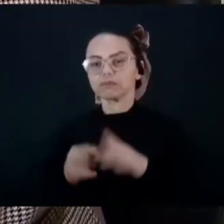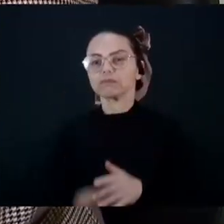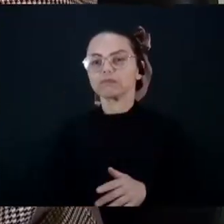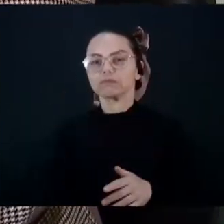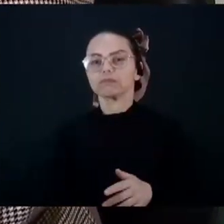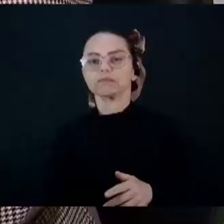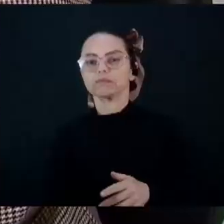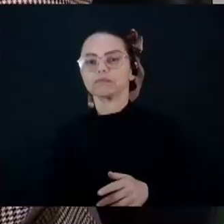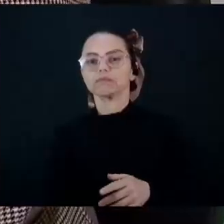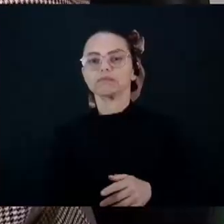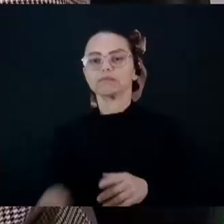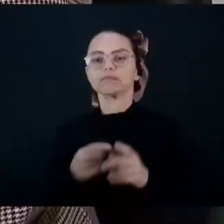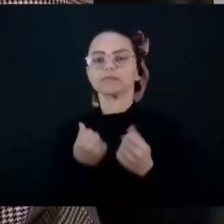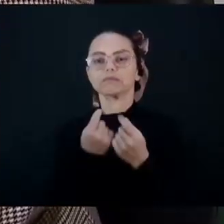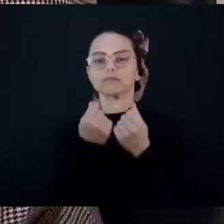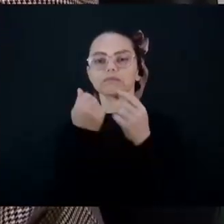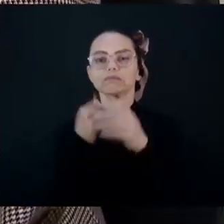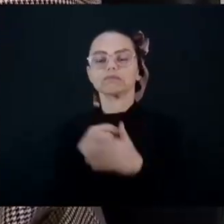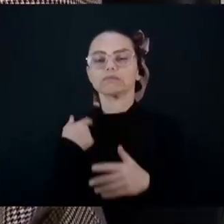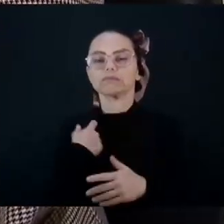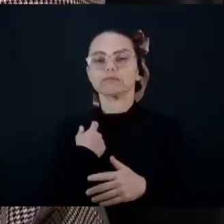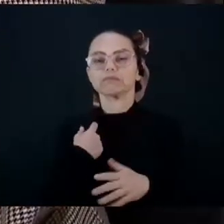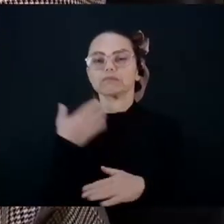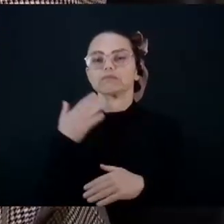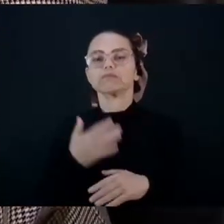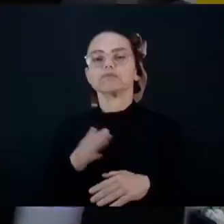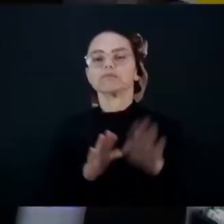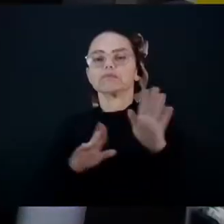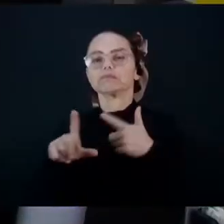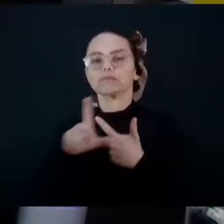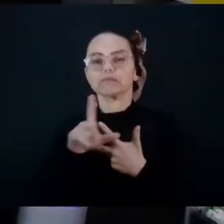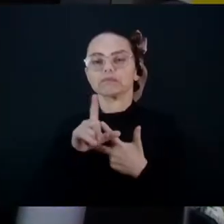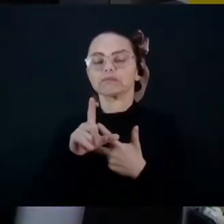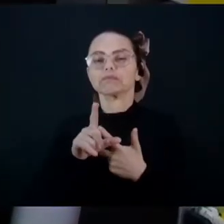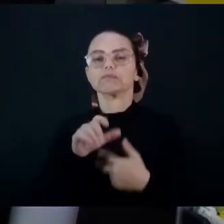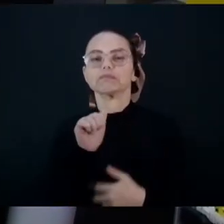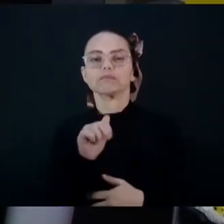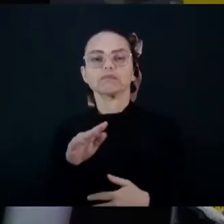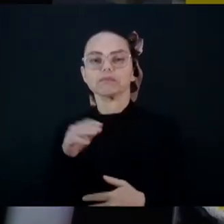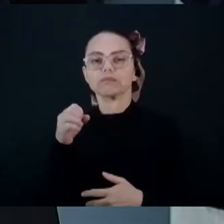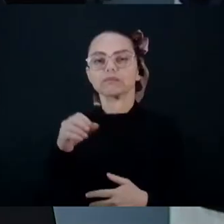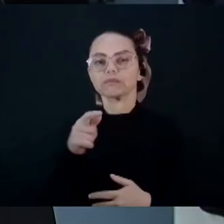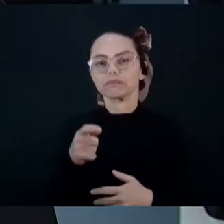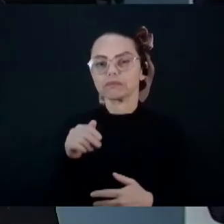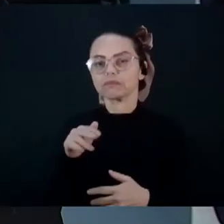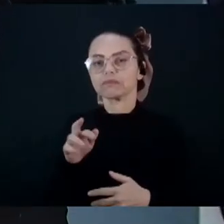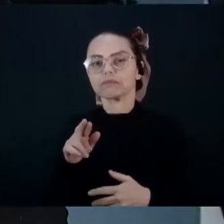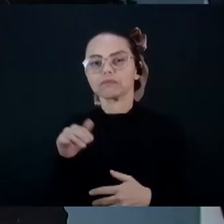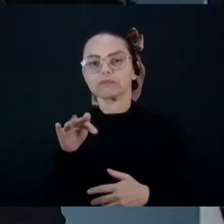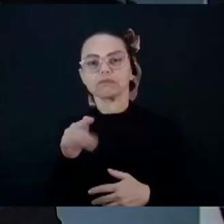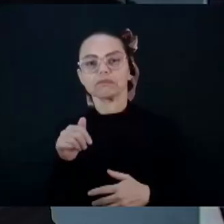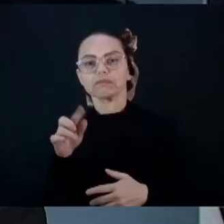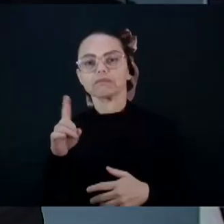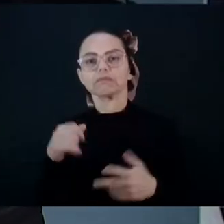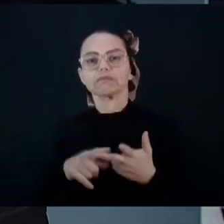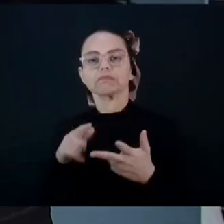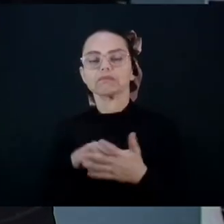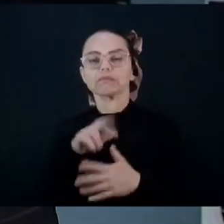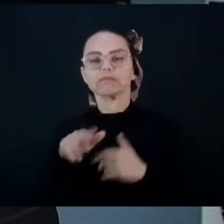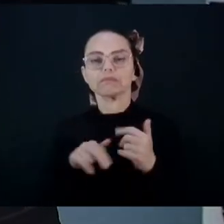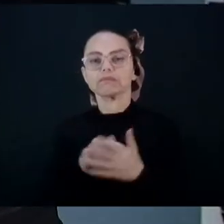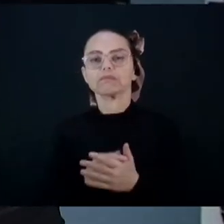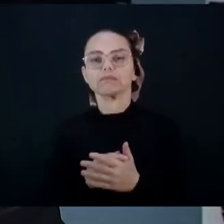ouvidoria, processo legislativo, almoxarifado e escola do legislativo. Os novos servidores,